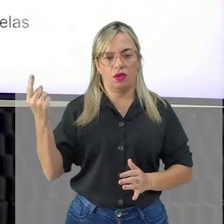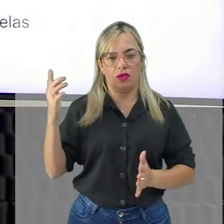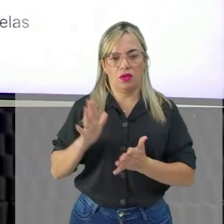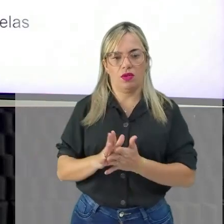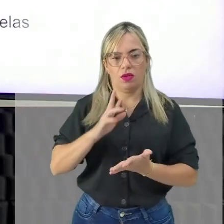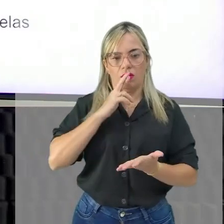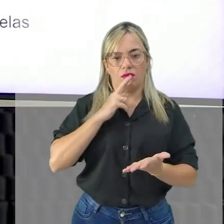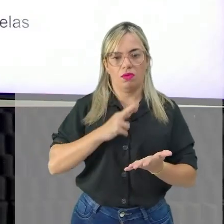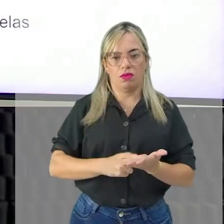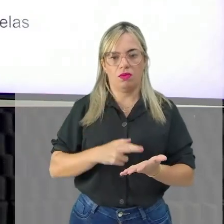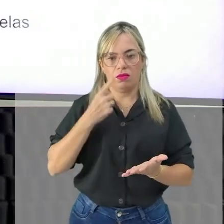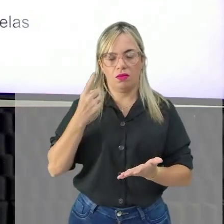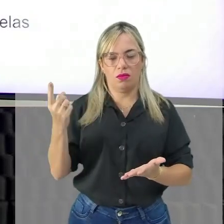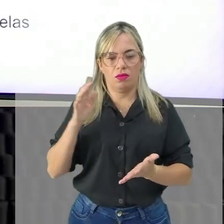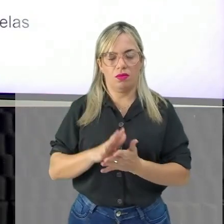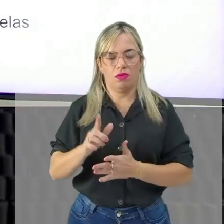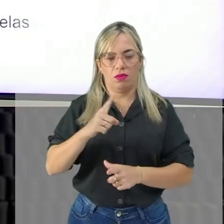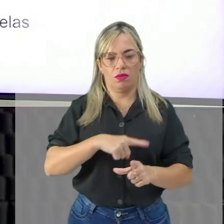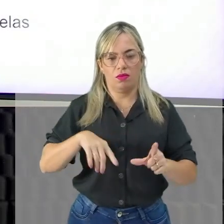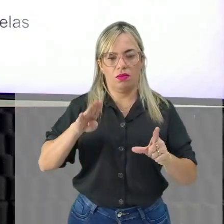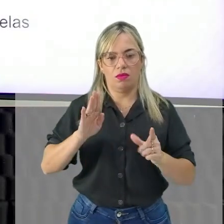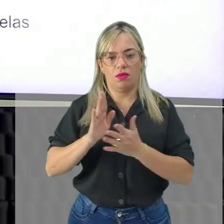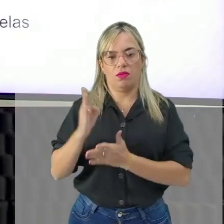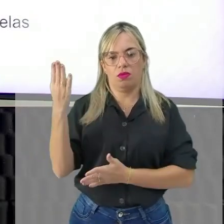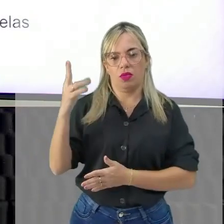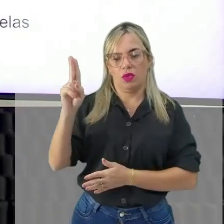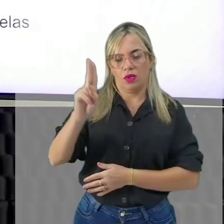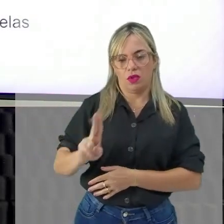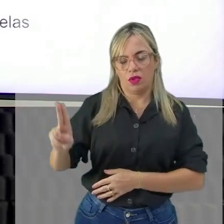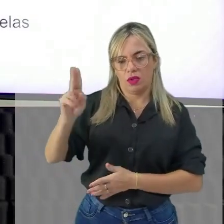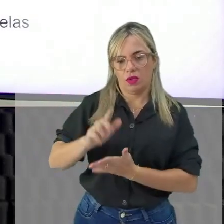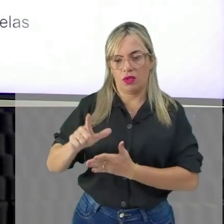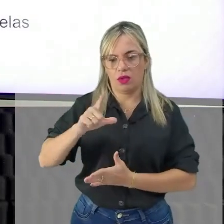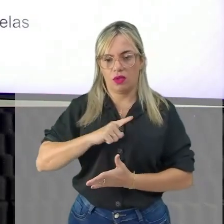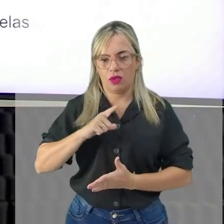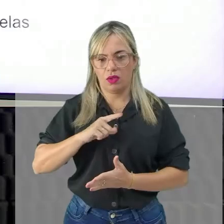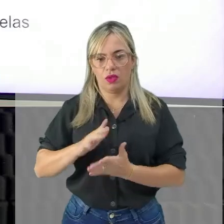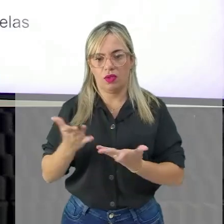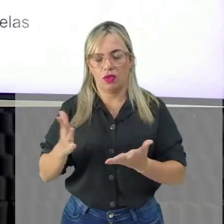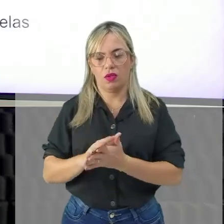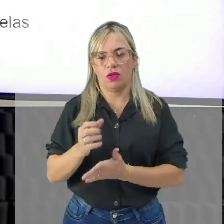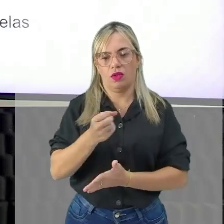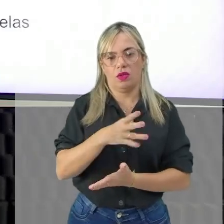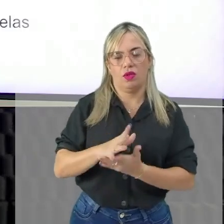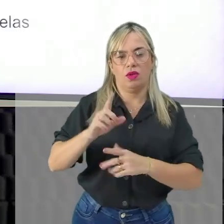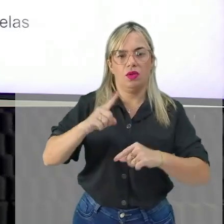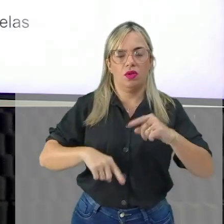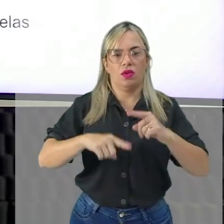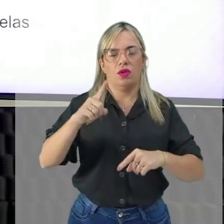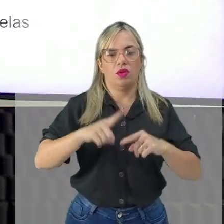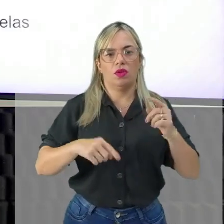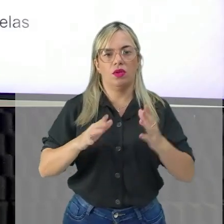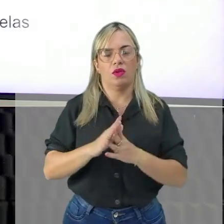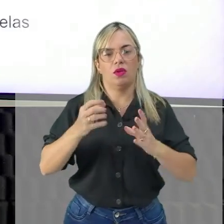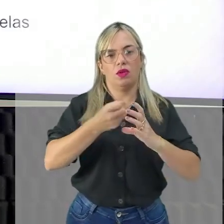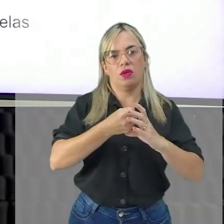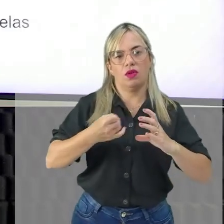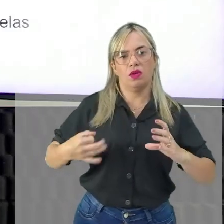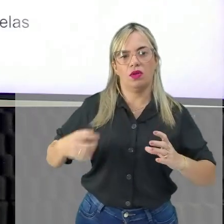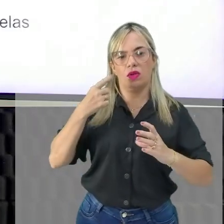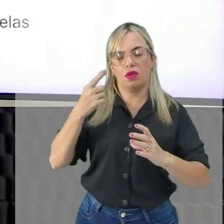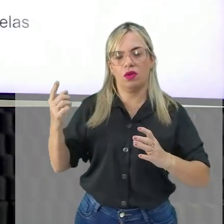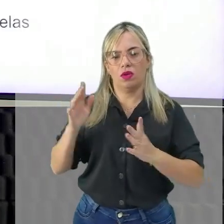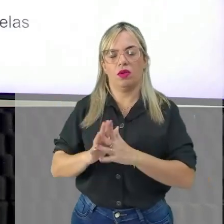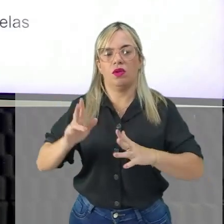a resposta aqui correta é: as bactérias são utilizadas para a obtenção de um produto, sim. Né? Em muitas circunstâncias, a gente utiliza